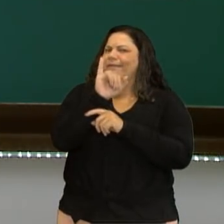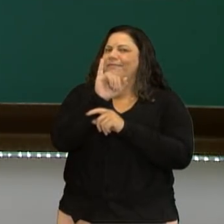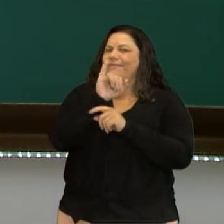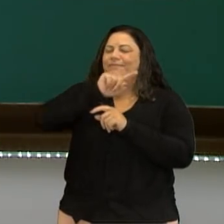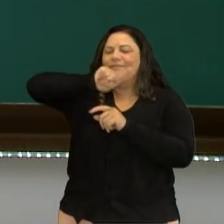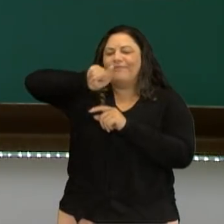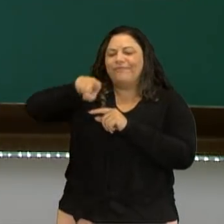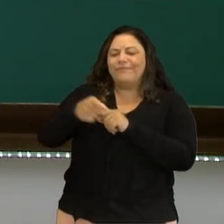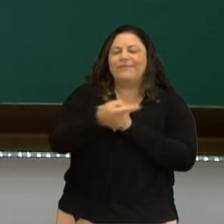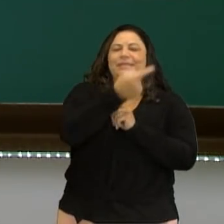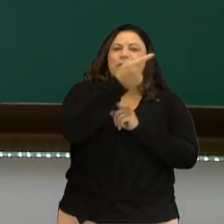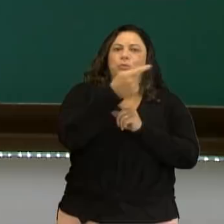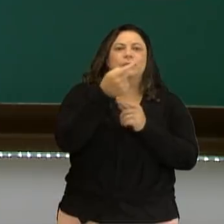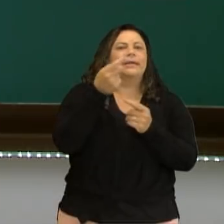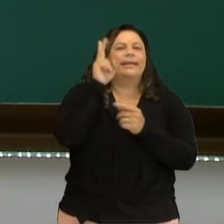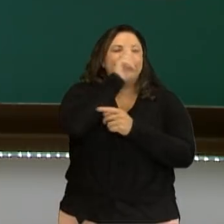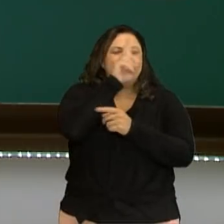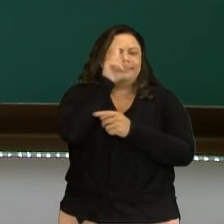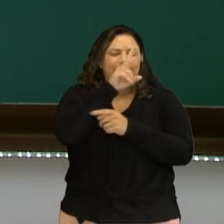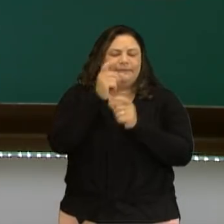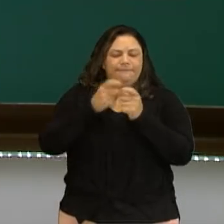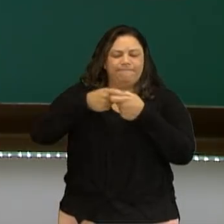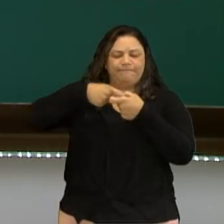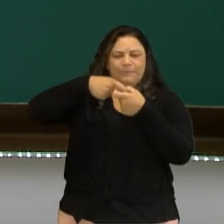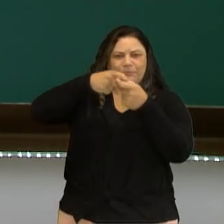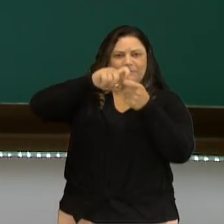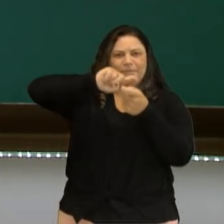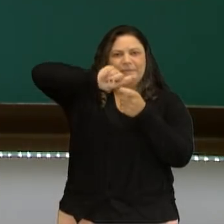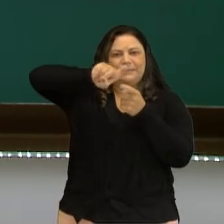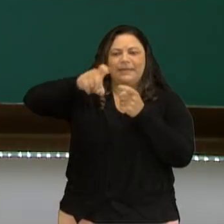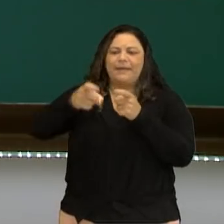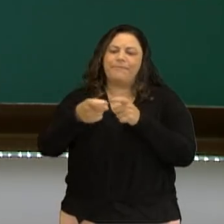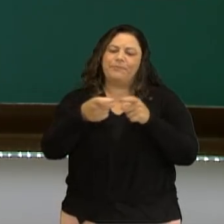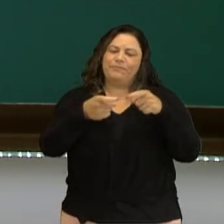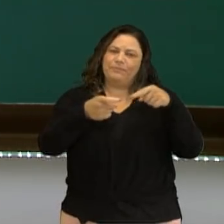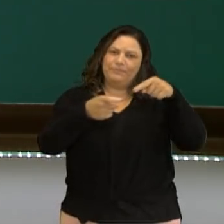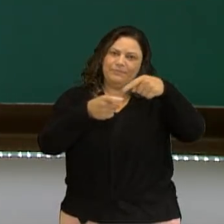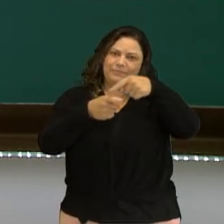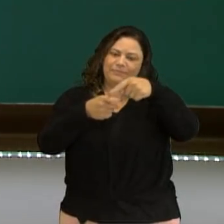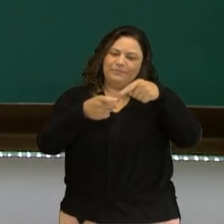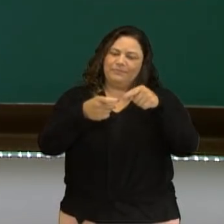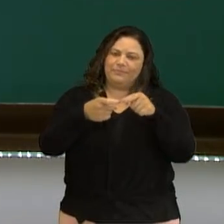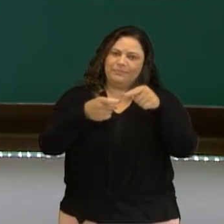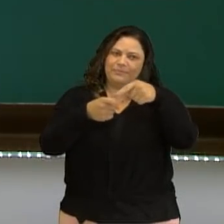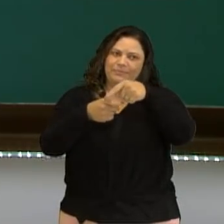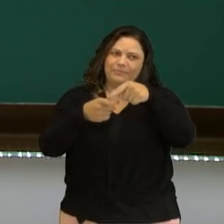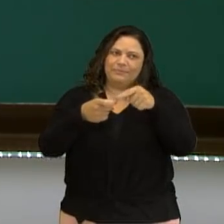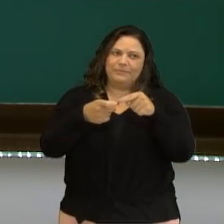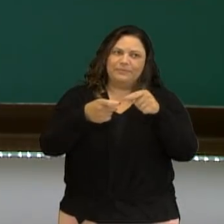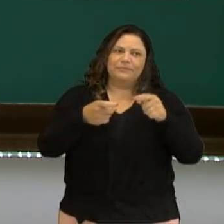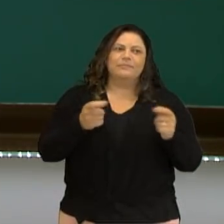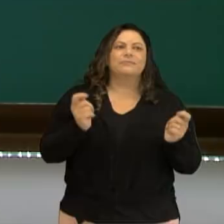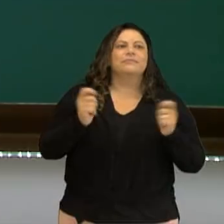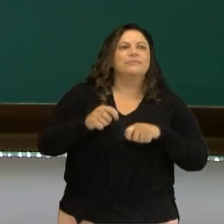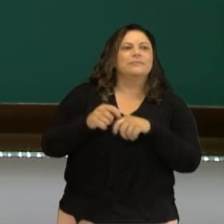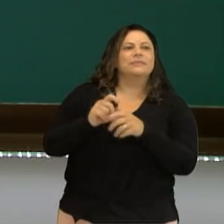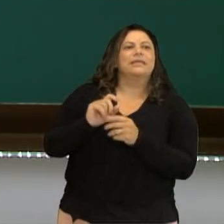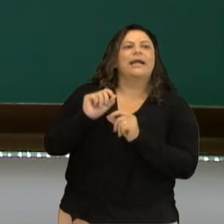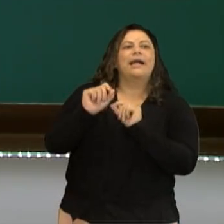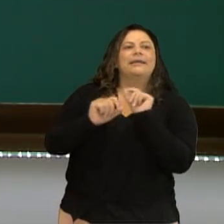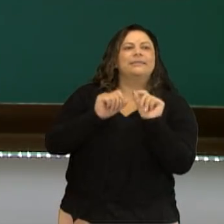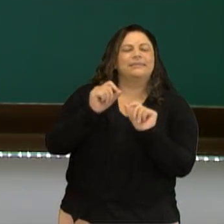vírgula. Ela é compridinha como um bacilo, mas ela tem uma parte arredondada. Está associada